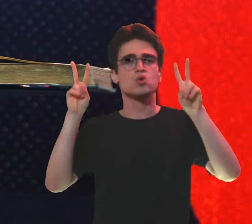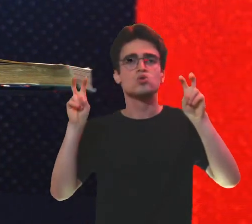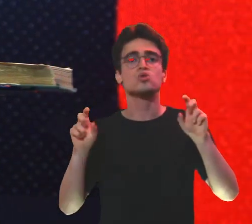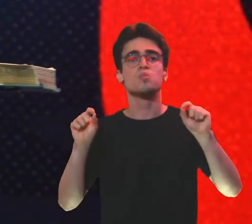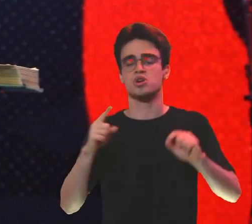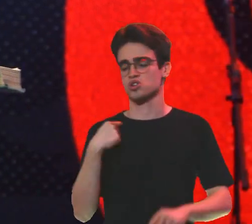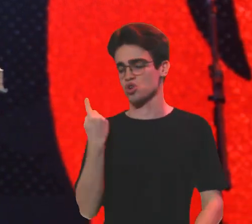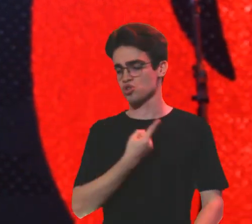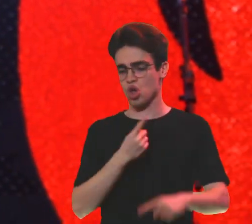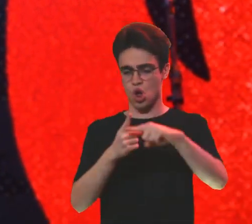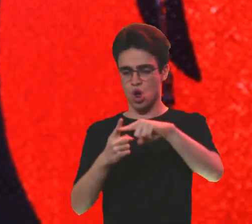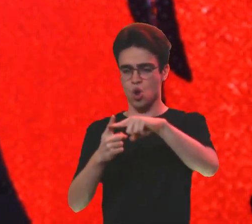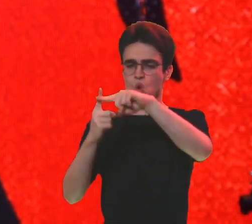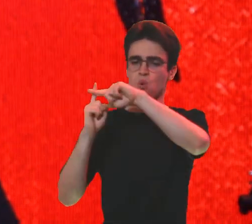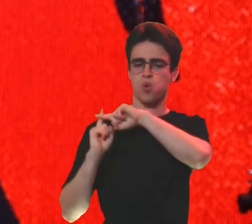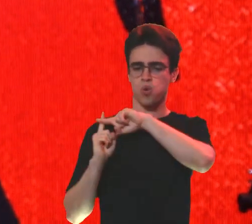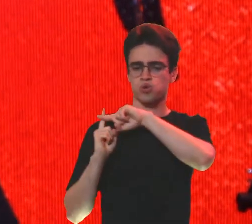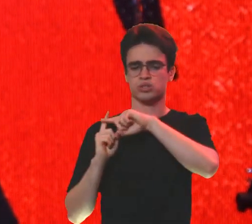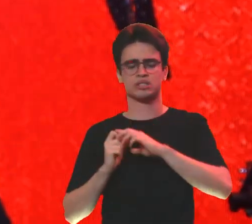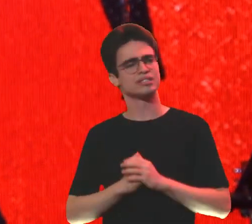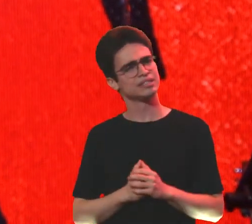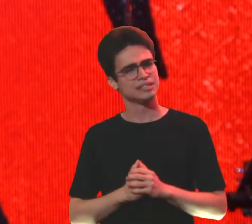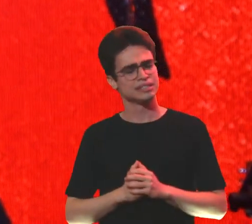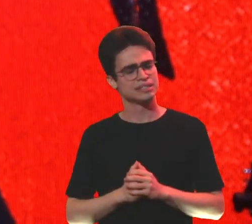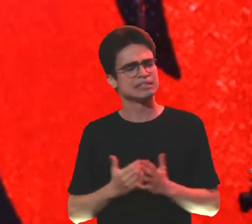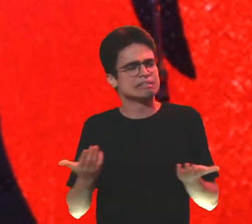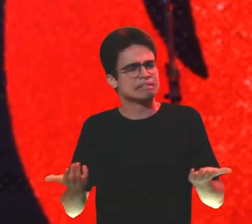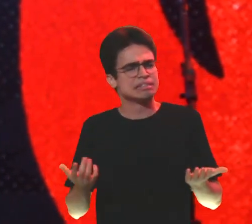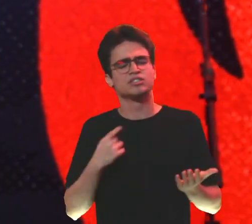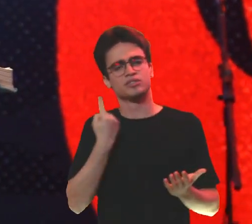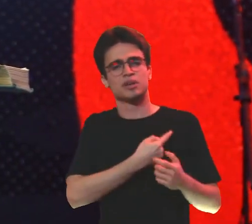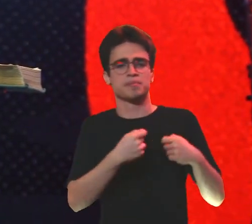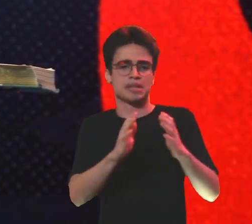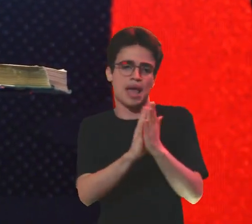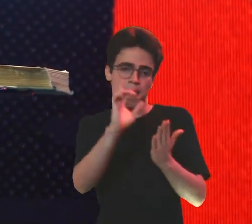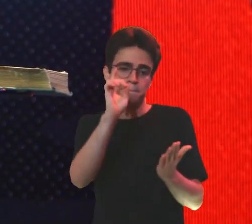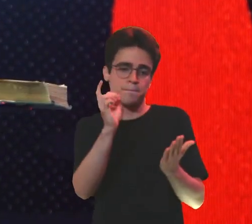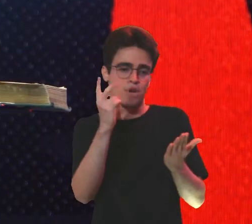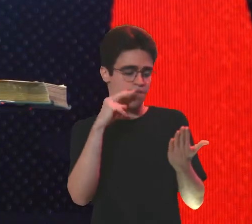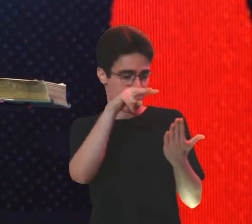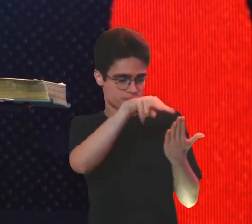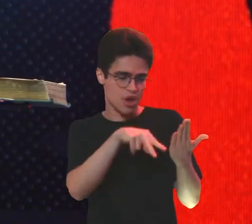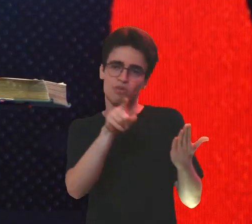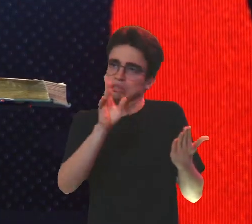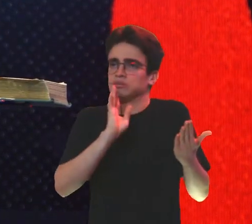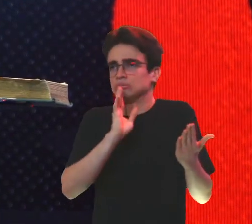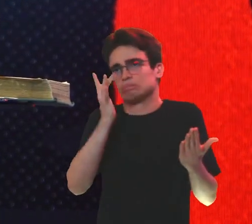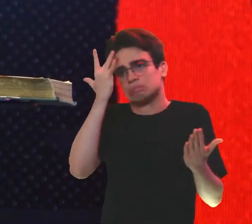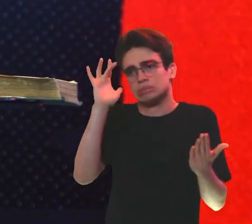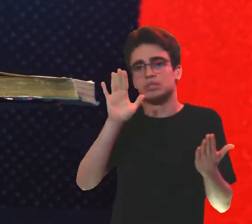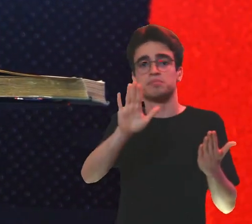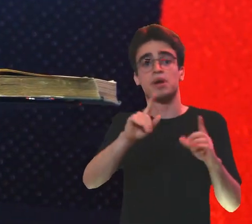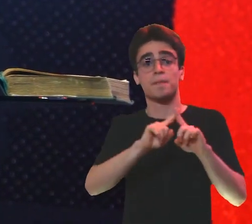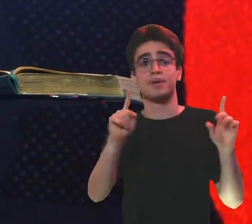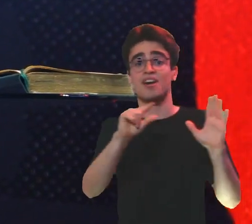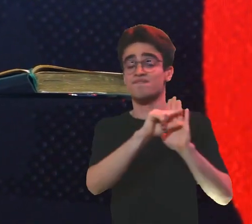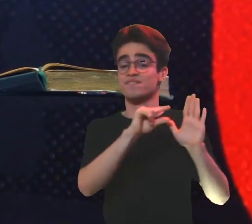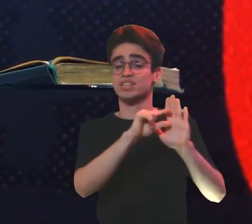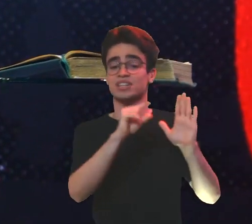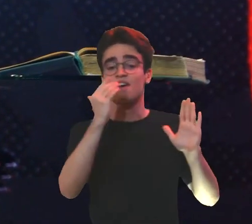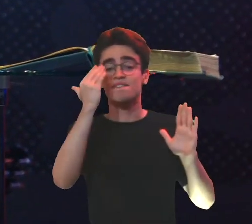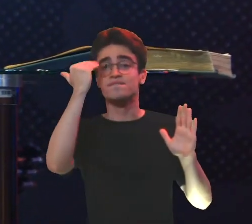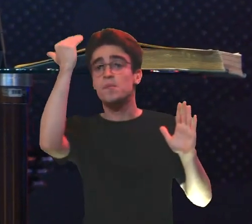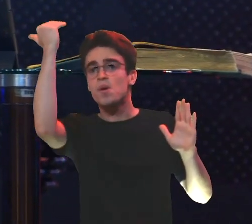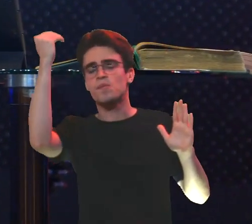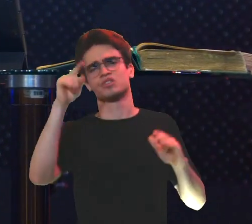nossa cruz. A gente precisa voltar para a Bíblia, não sei quanto de Bíblia você conhece, mas tem um versículo muito famoso que